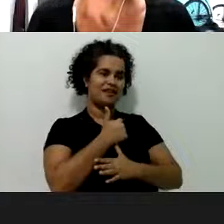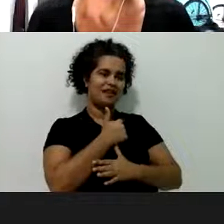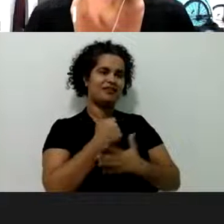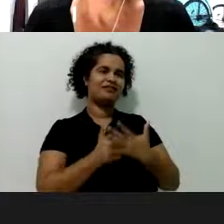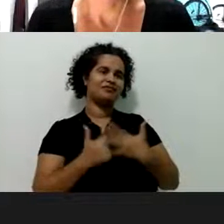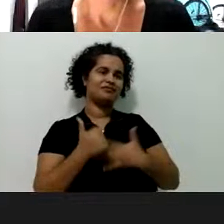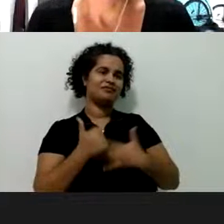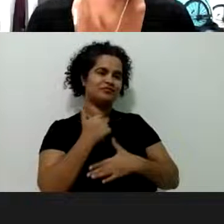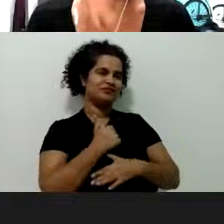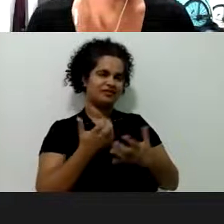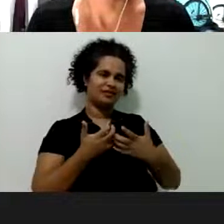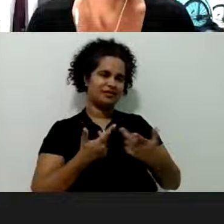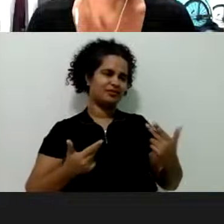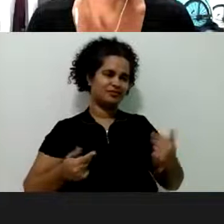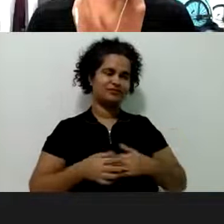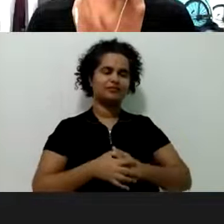né? de